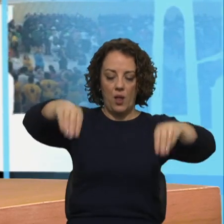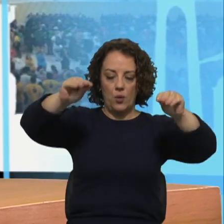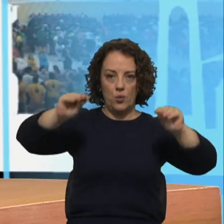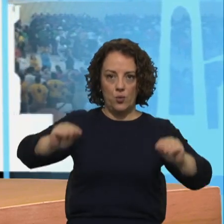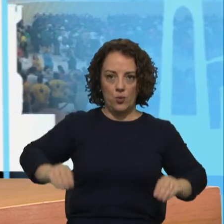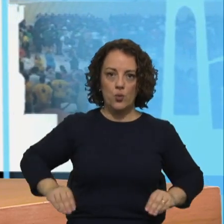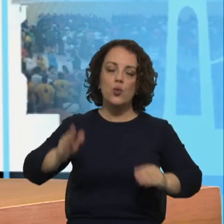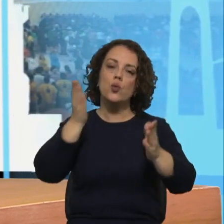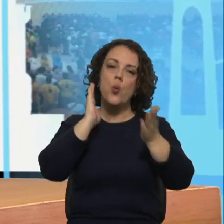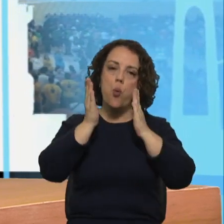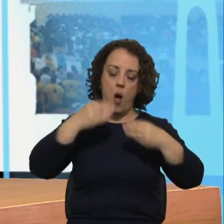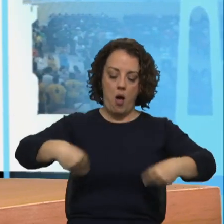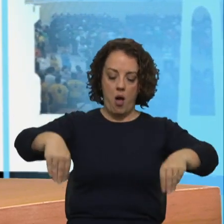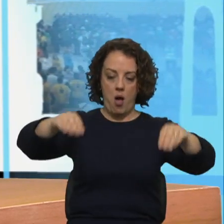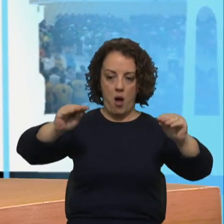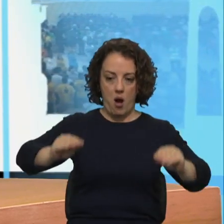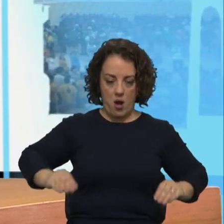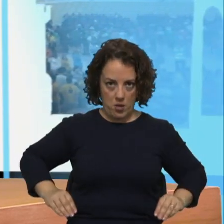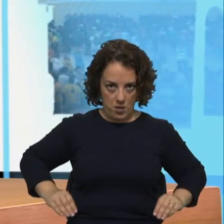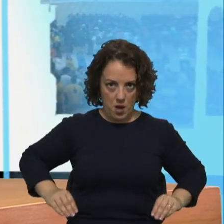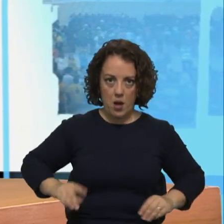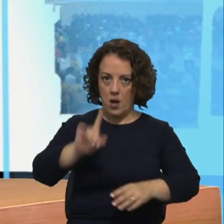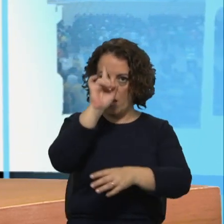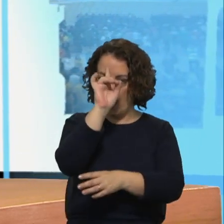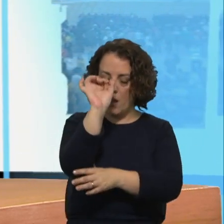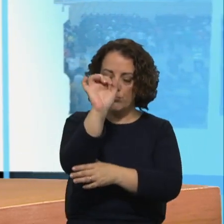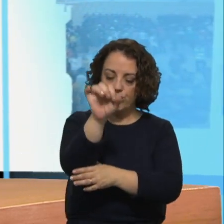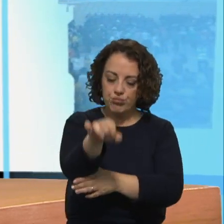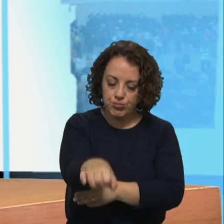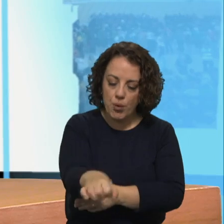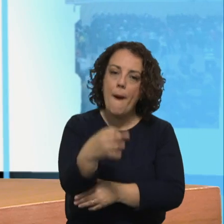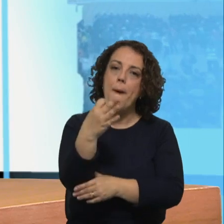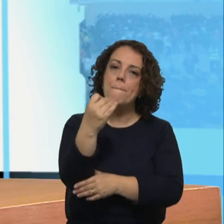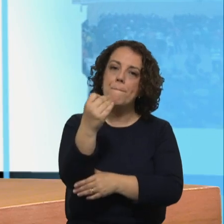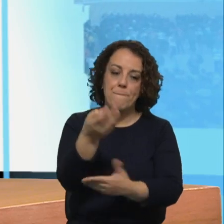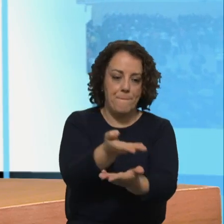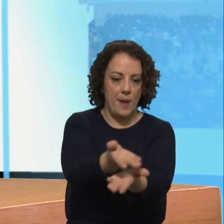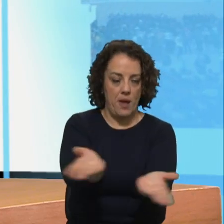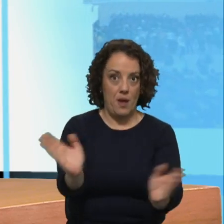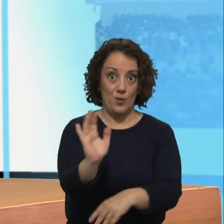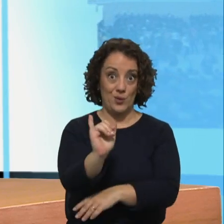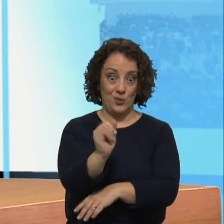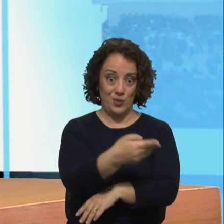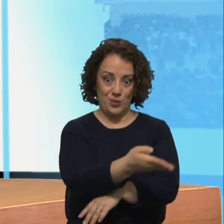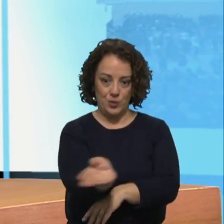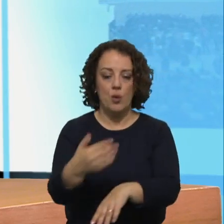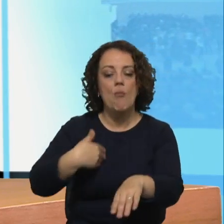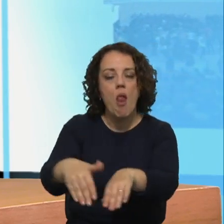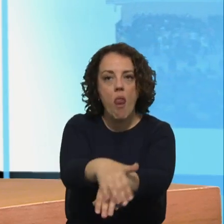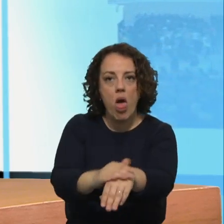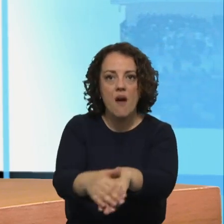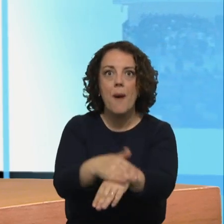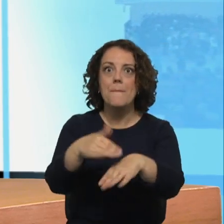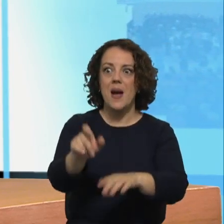discípulos e, debruçando-se diante deles, lava-os, os pés, apesar da resistência de Pedro, que às vezes é